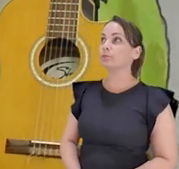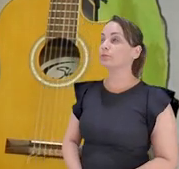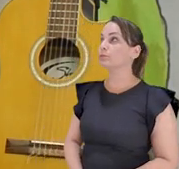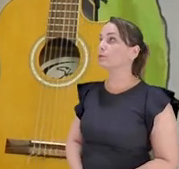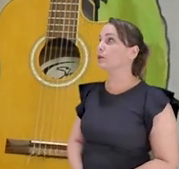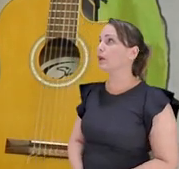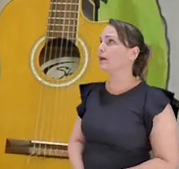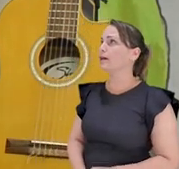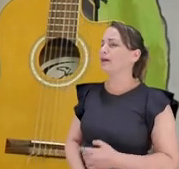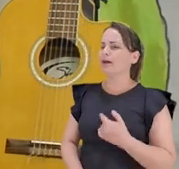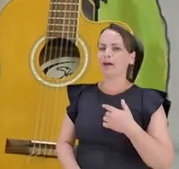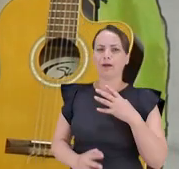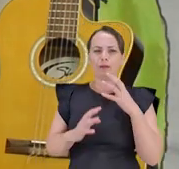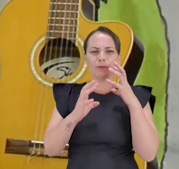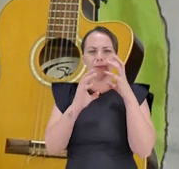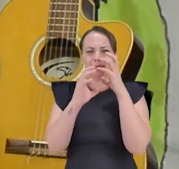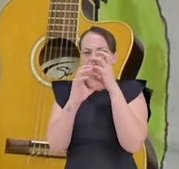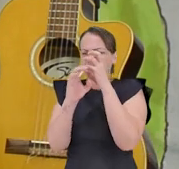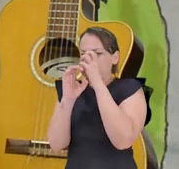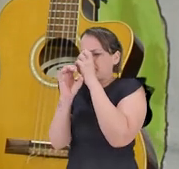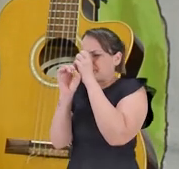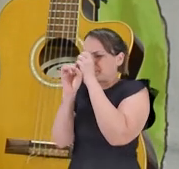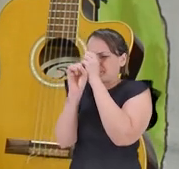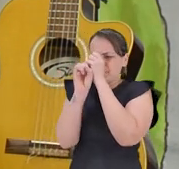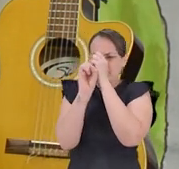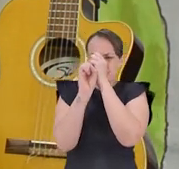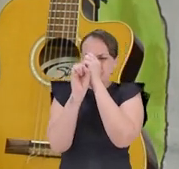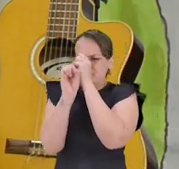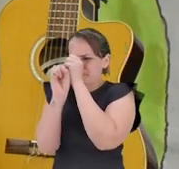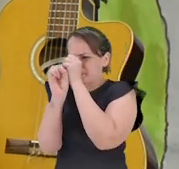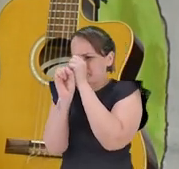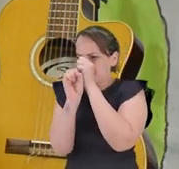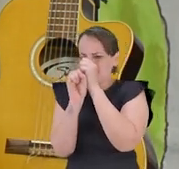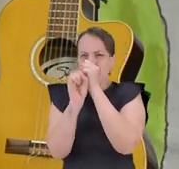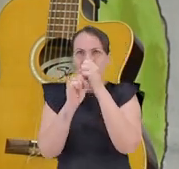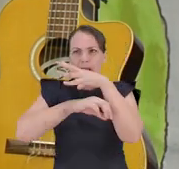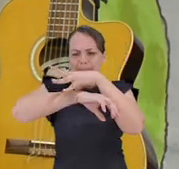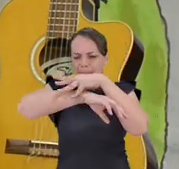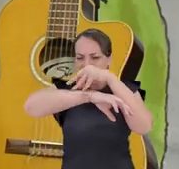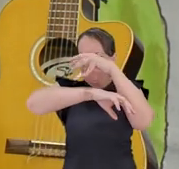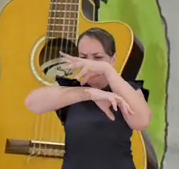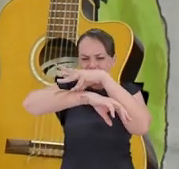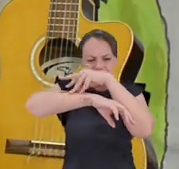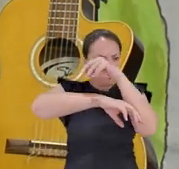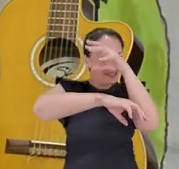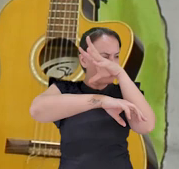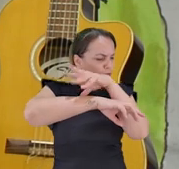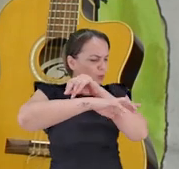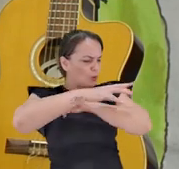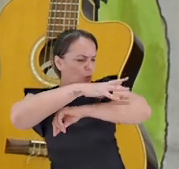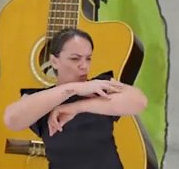Tá tudo escuro. Tá tudo escuro. Um pelo macio. Um pelo macio. Uma cauda comprida. Uma